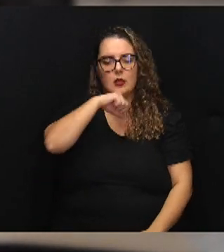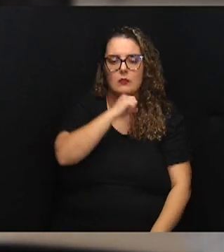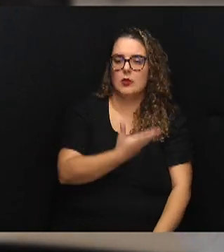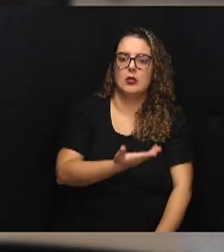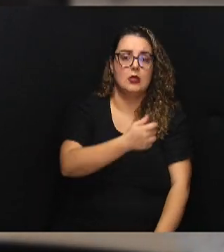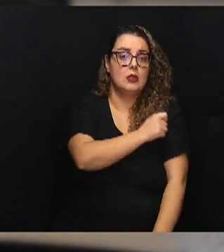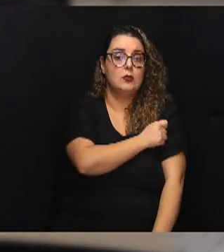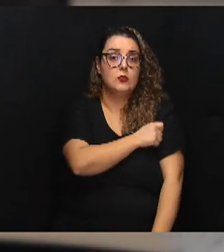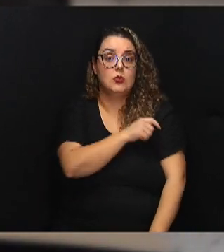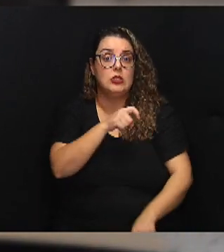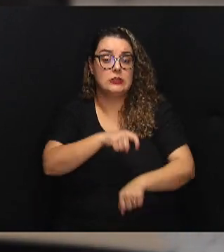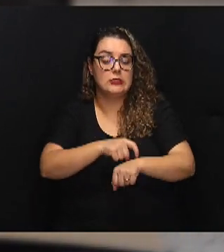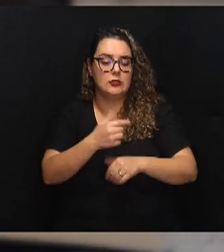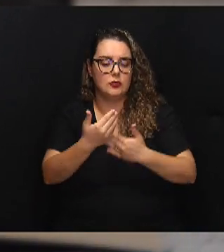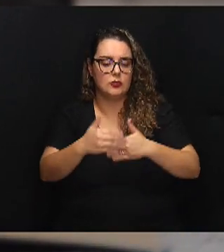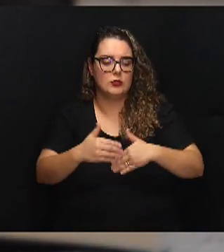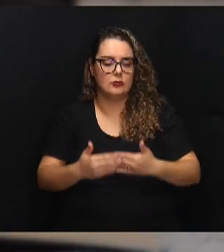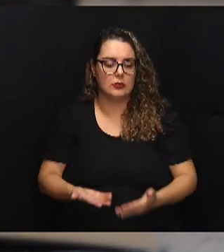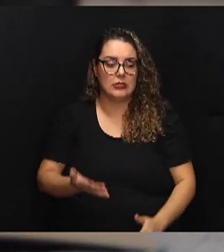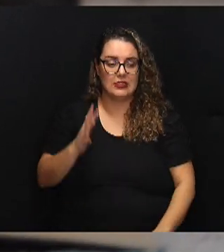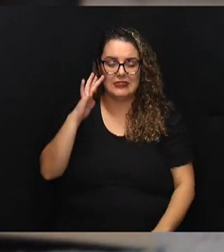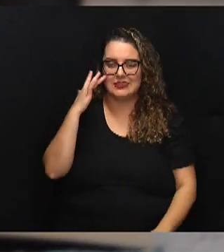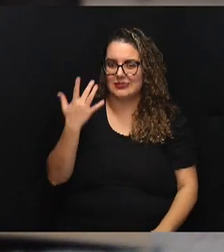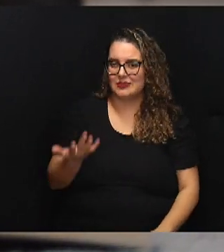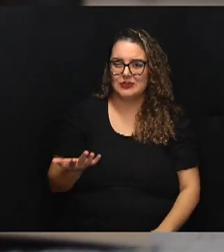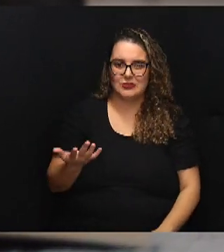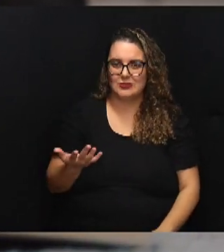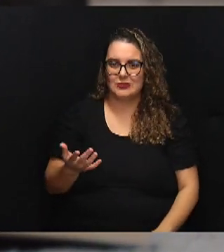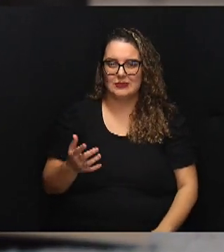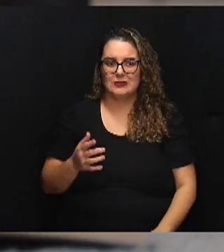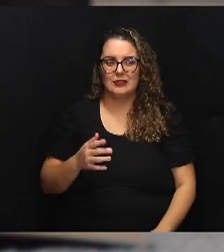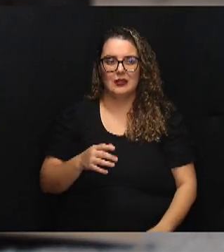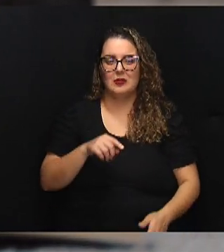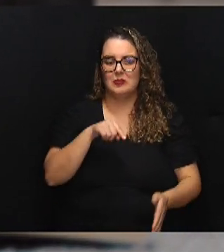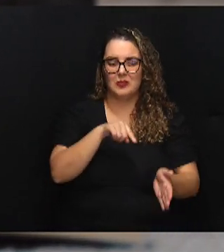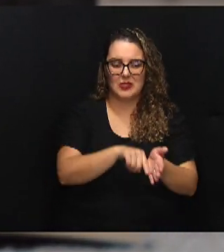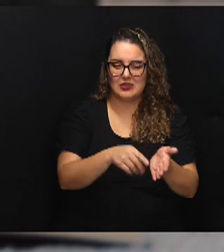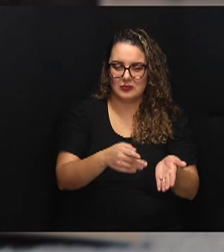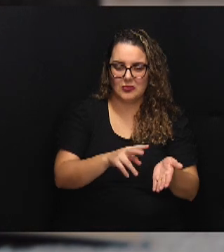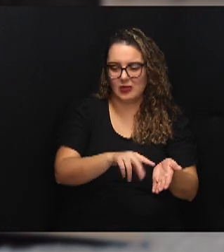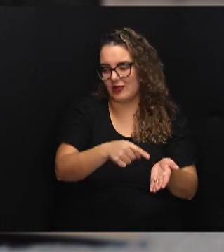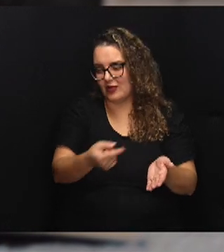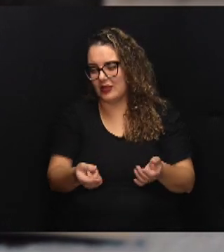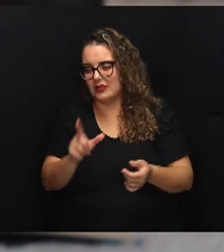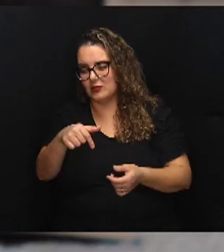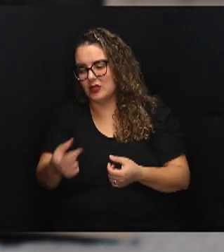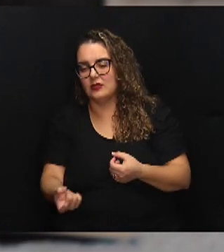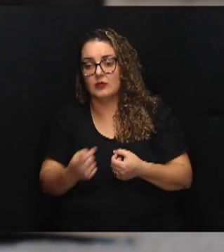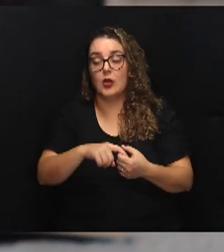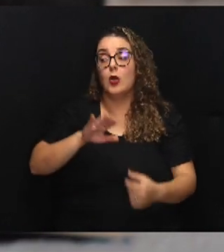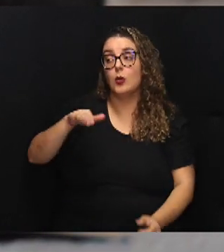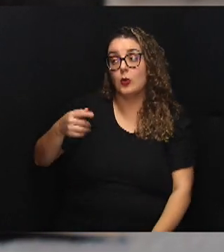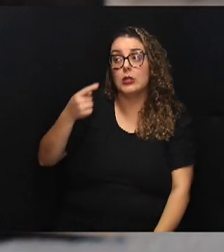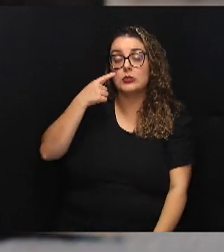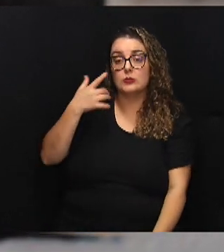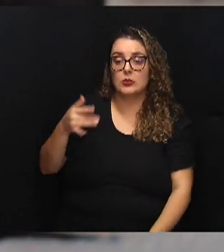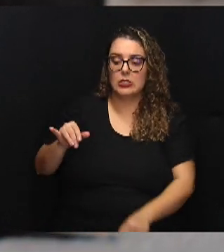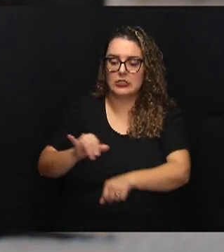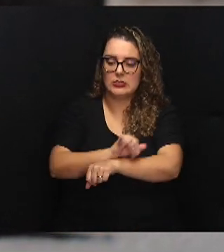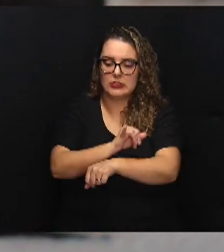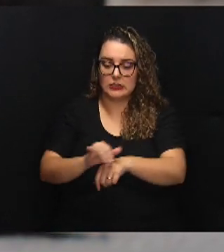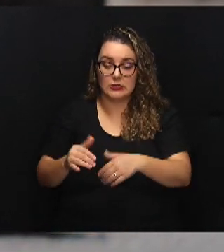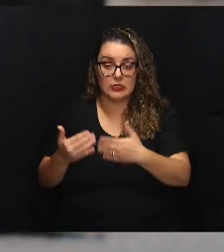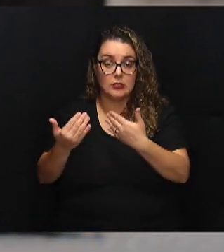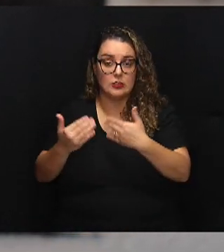mais, na hora da prova. Se não sabe, de repente pula, volta, como é que é isso? Quando a gente pensa em estratégia de prova,